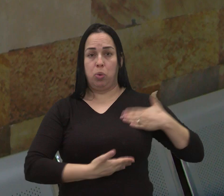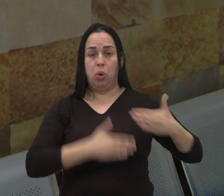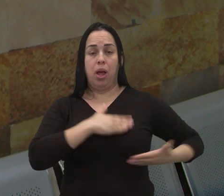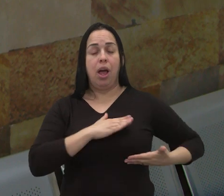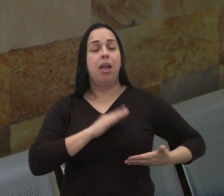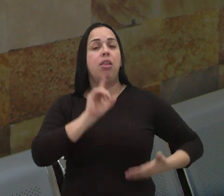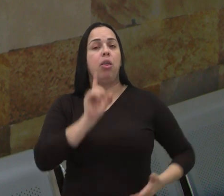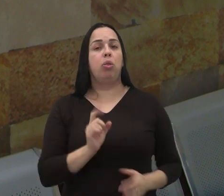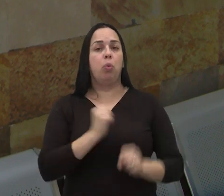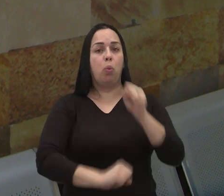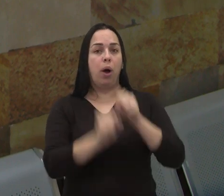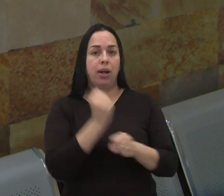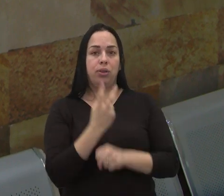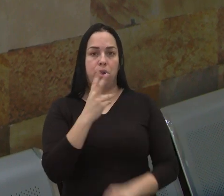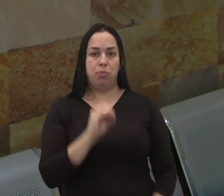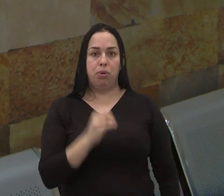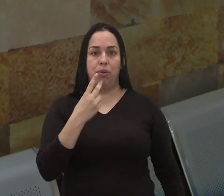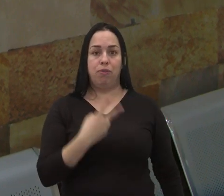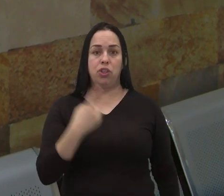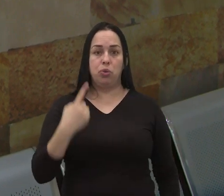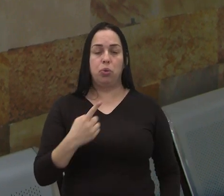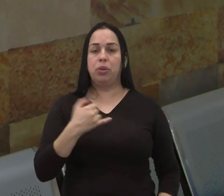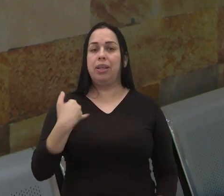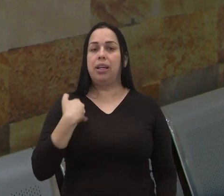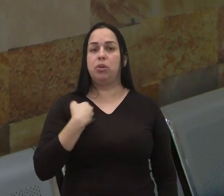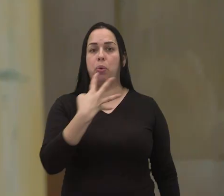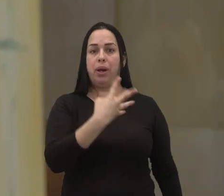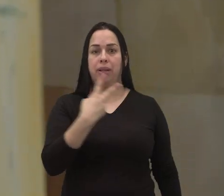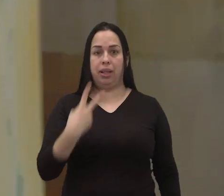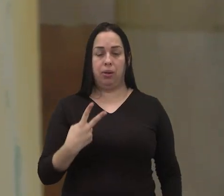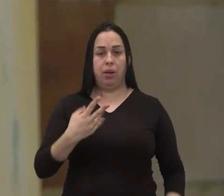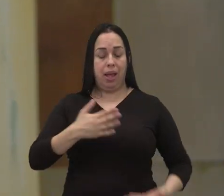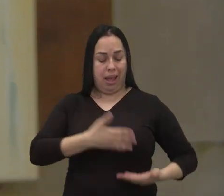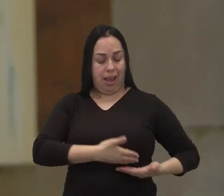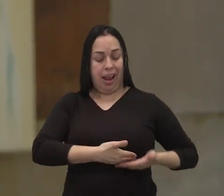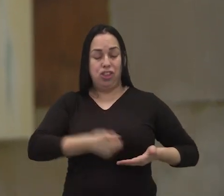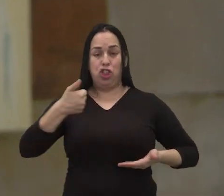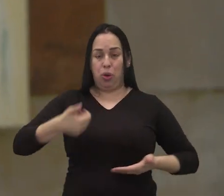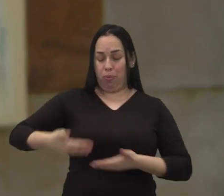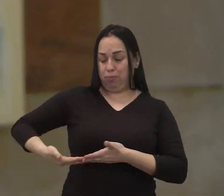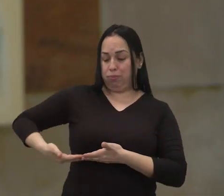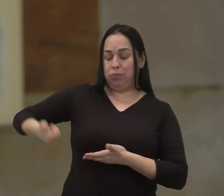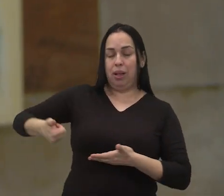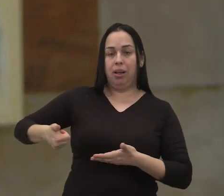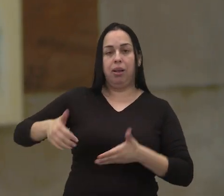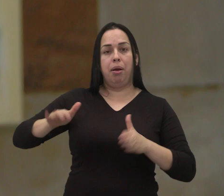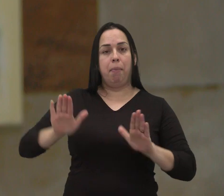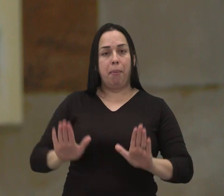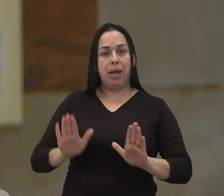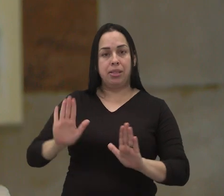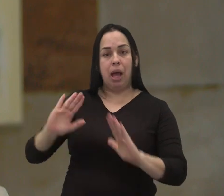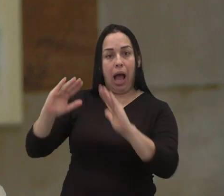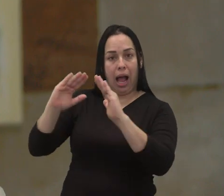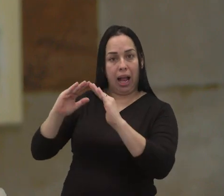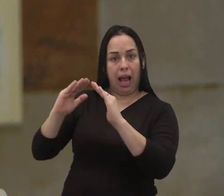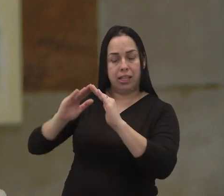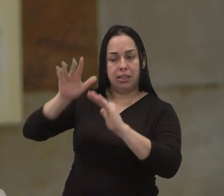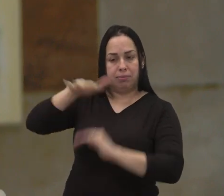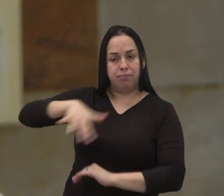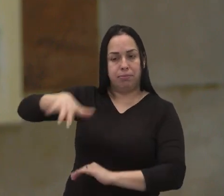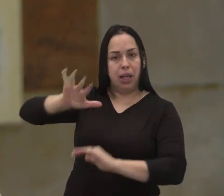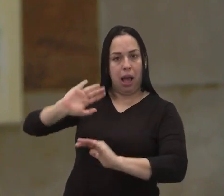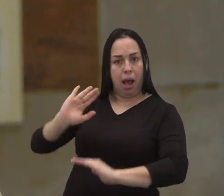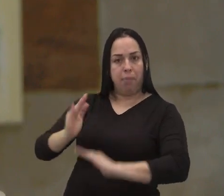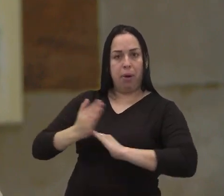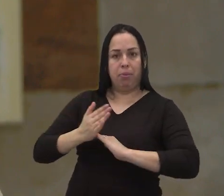câncer de mama em 2021, aos 42 anos. Após retirar as 2 mamas, reencontrou a autoestima com a ajuda da